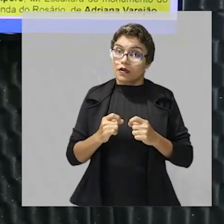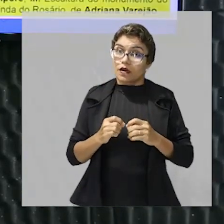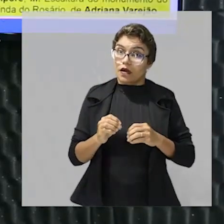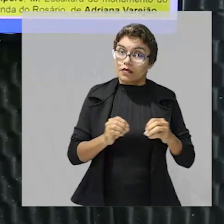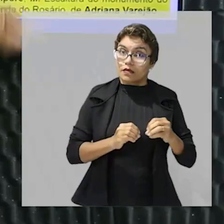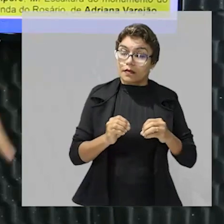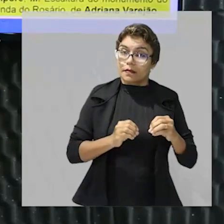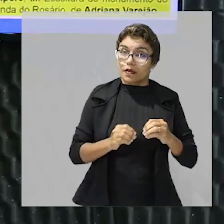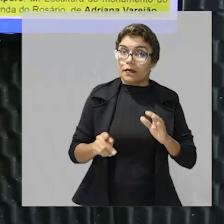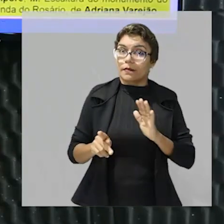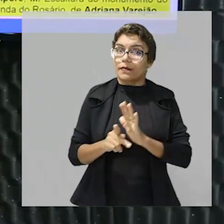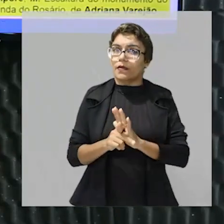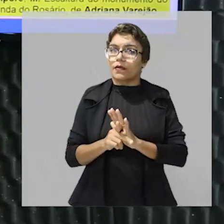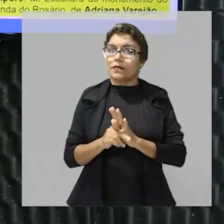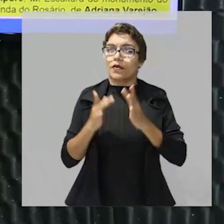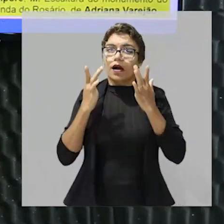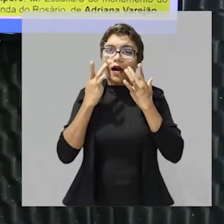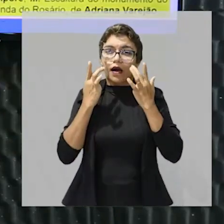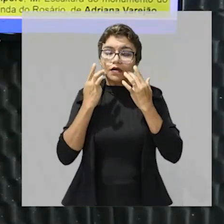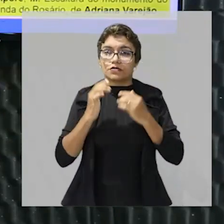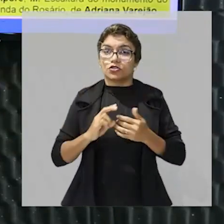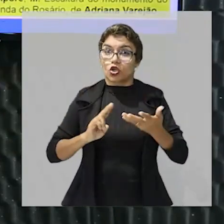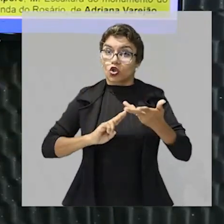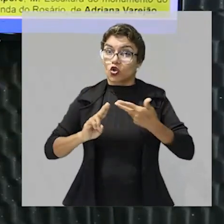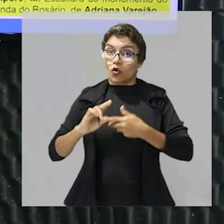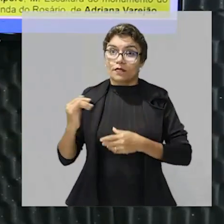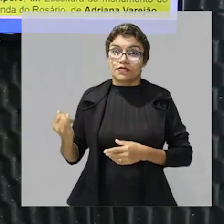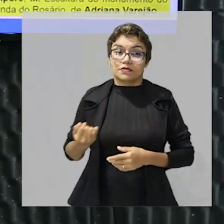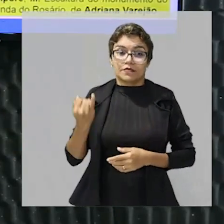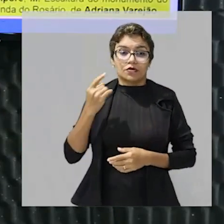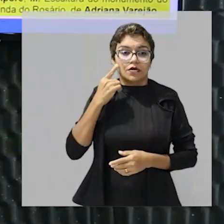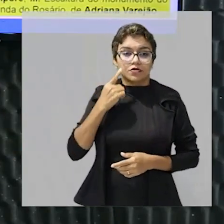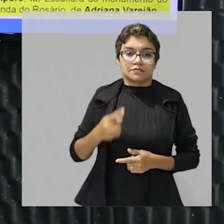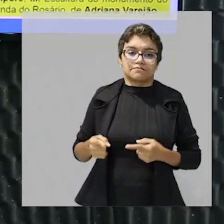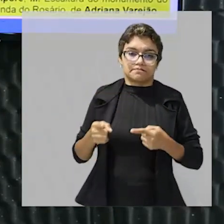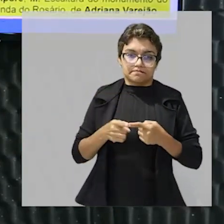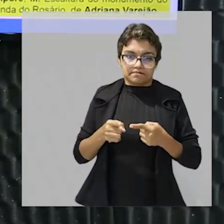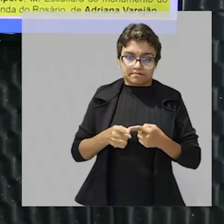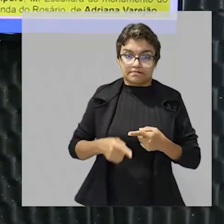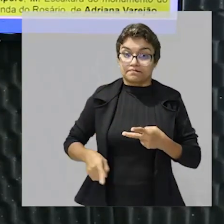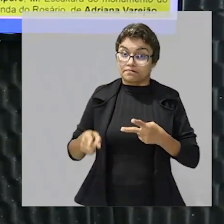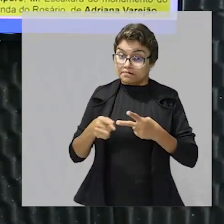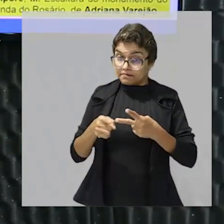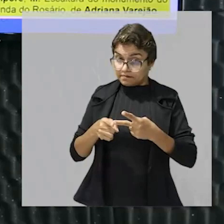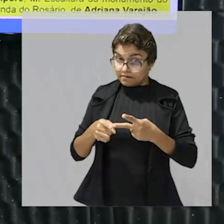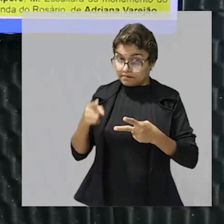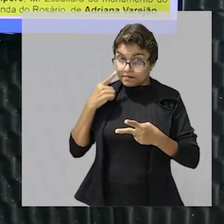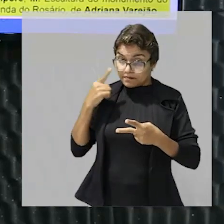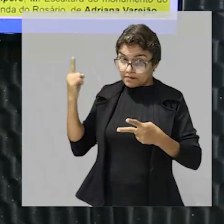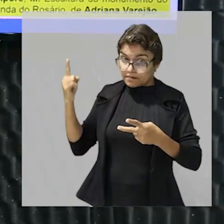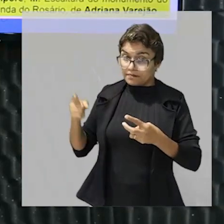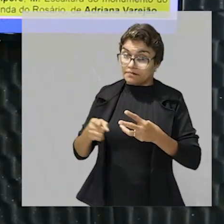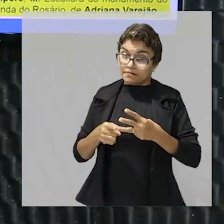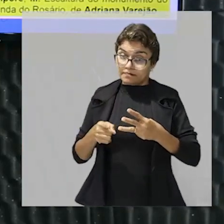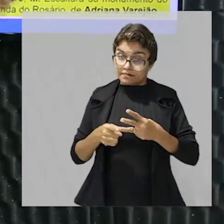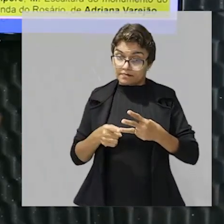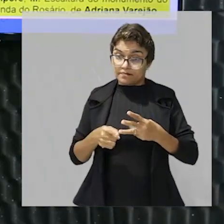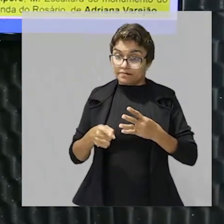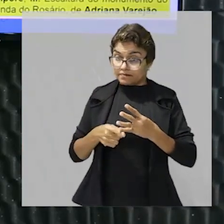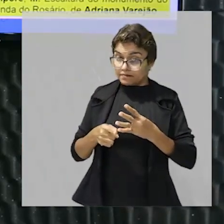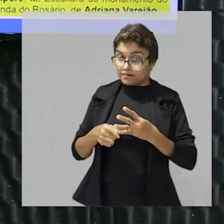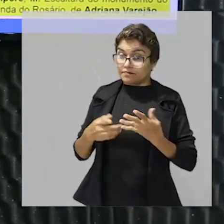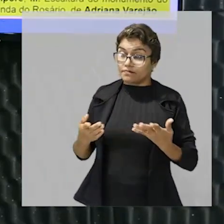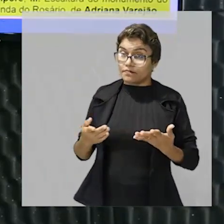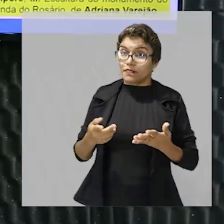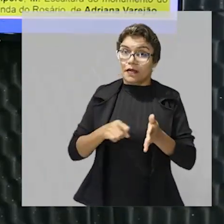aos seguintes artistas, nomes importantes: Lígia Pape, Cassi Poré, Tomi Otaki e Adriana